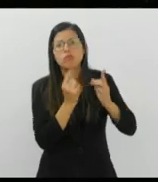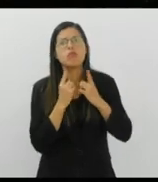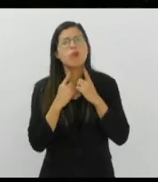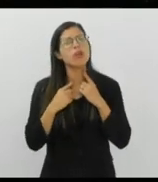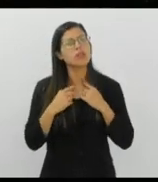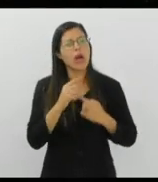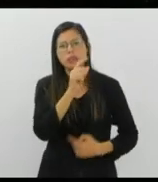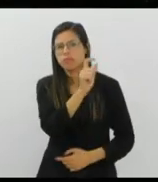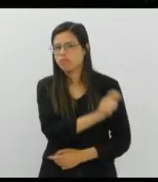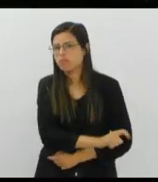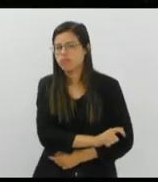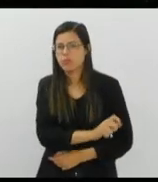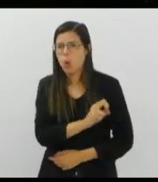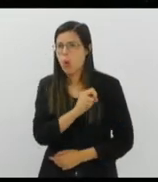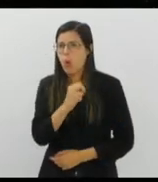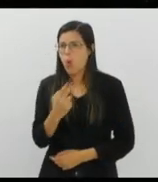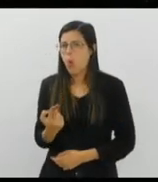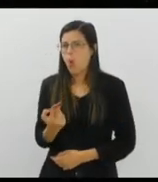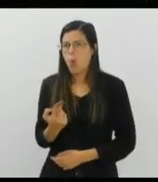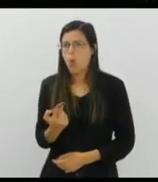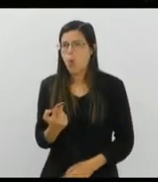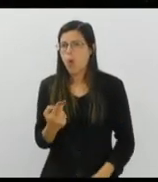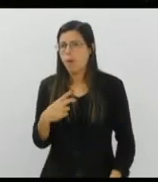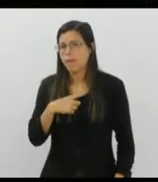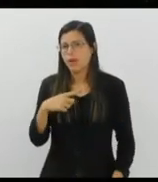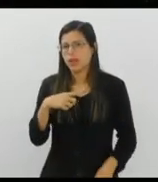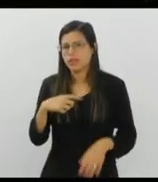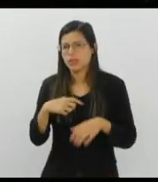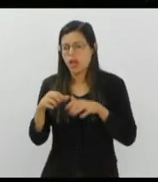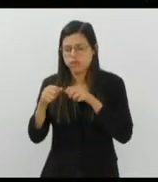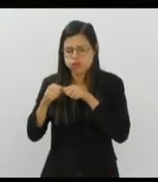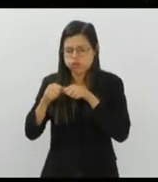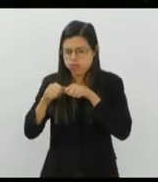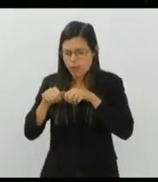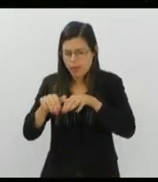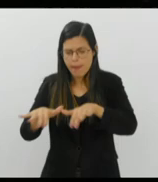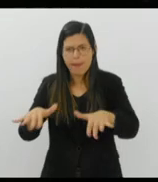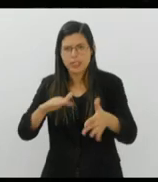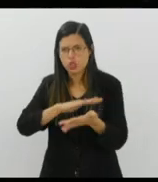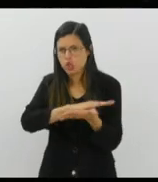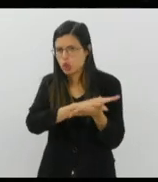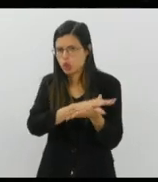principalmente para ter aquela área devastada e ser posteriormente